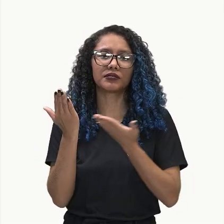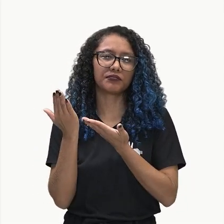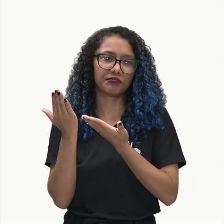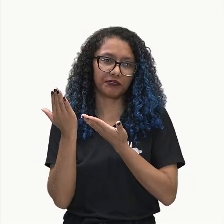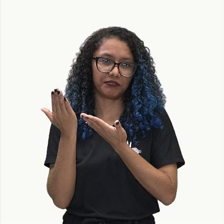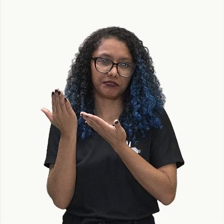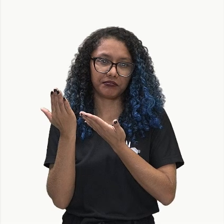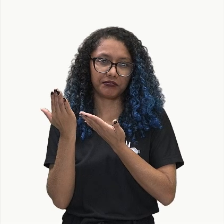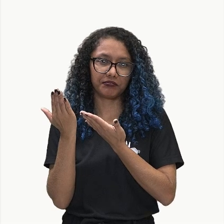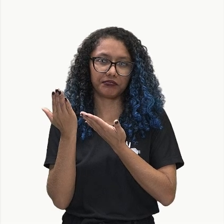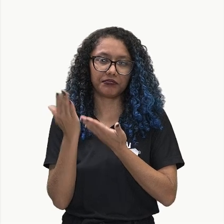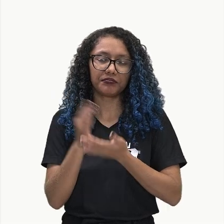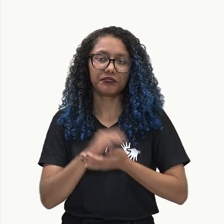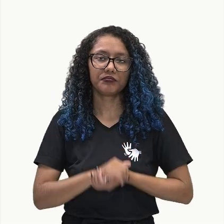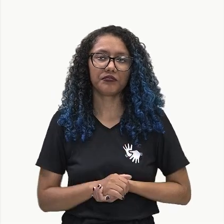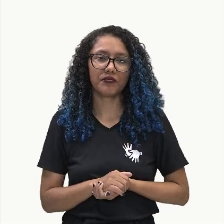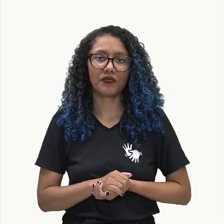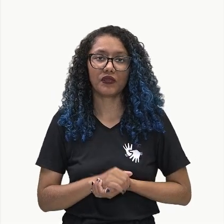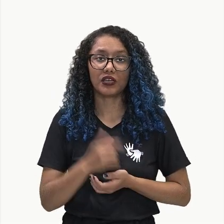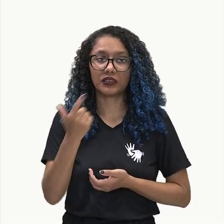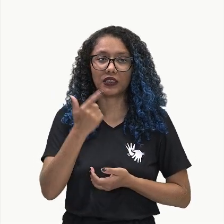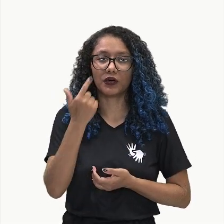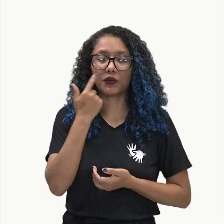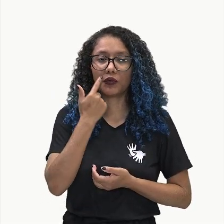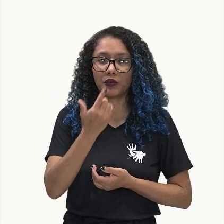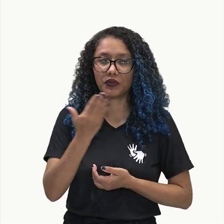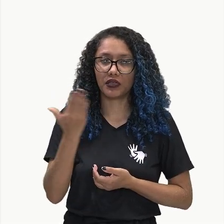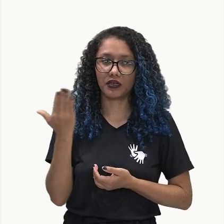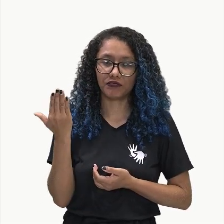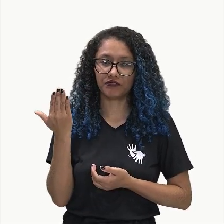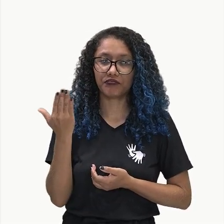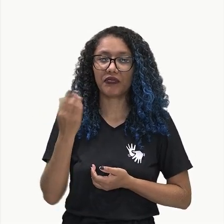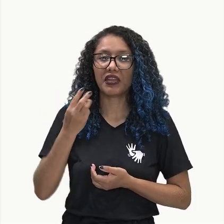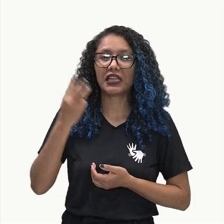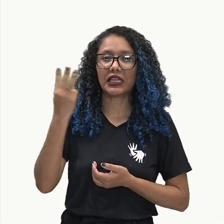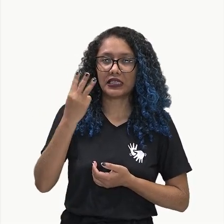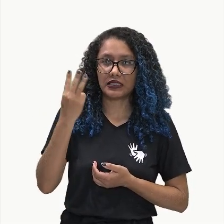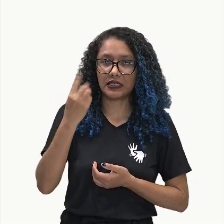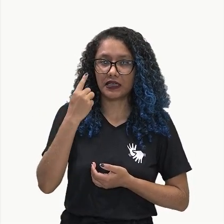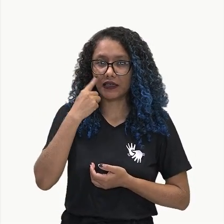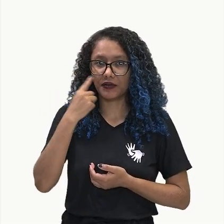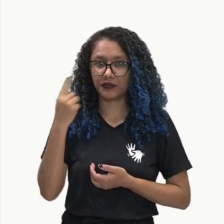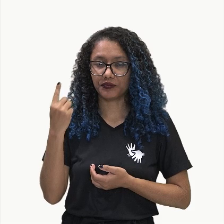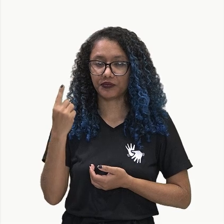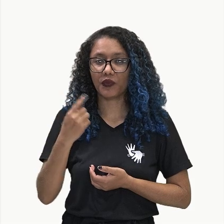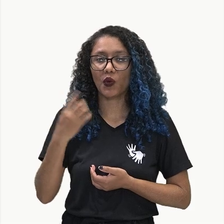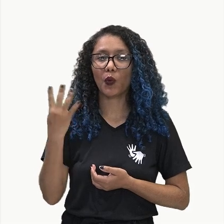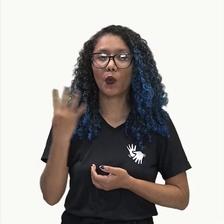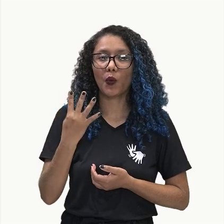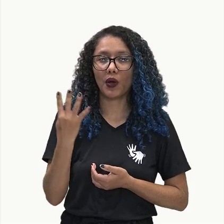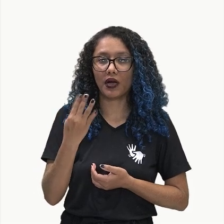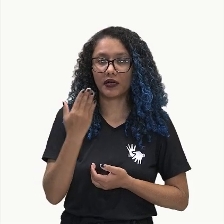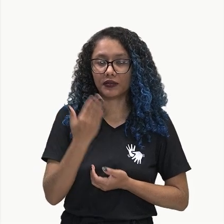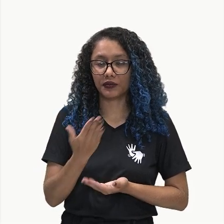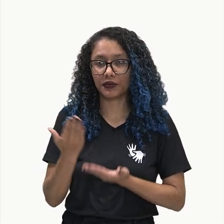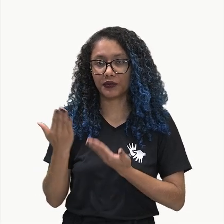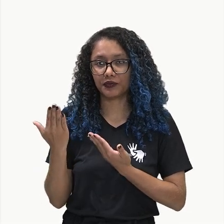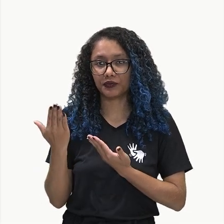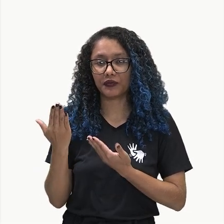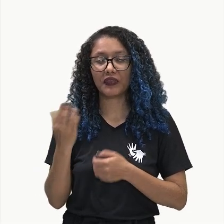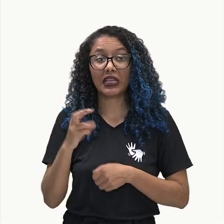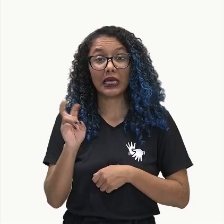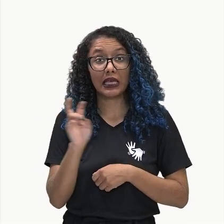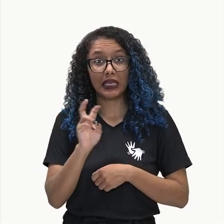las vacaciones, los viajes, las playas, los parques,